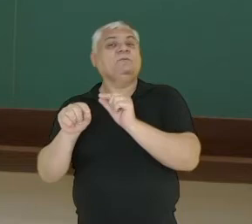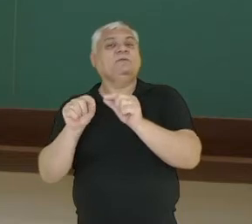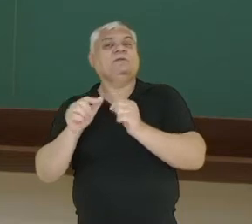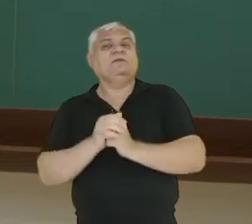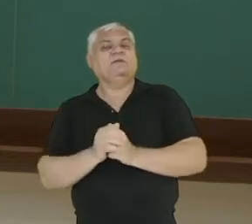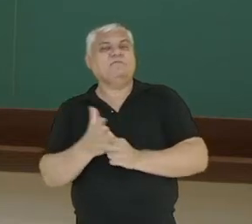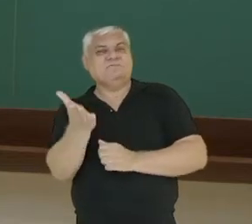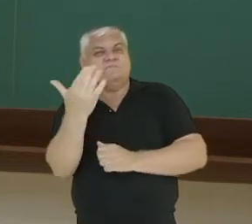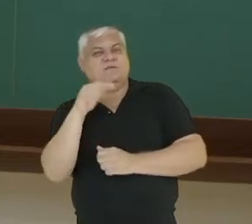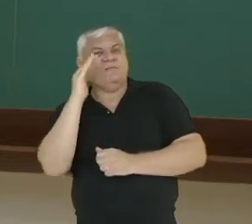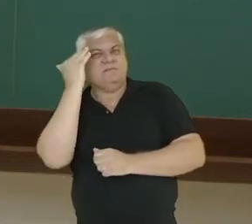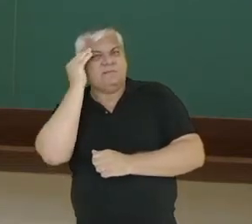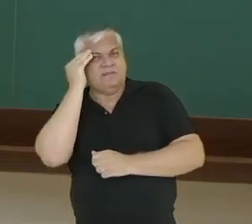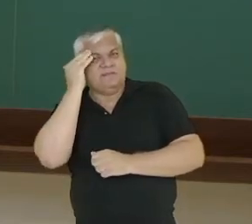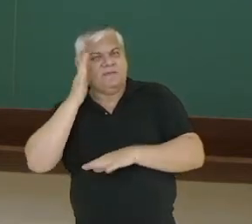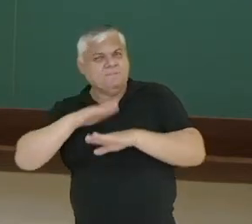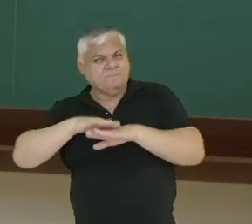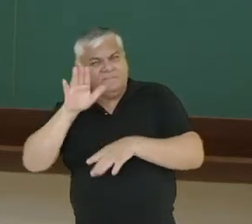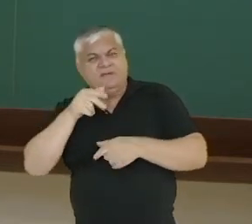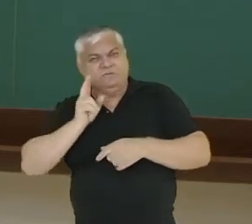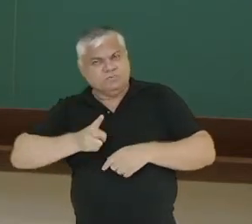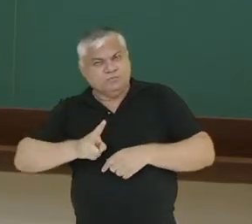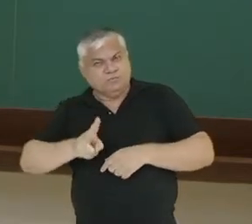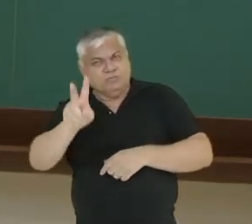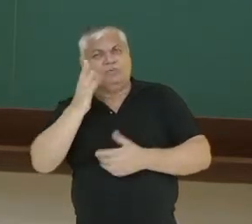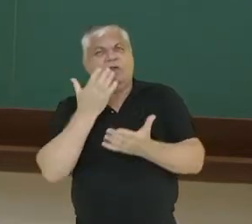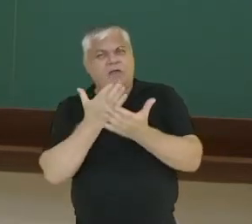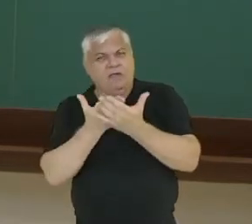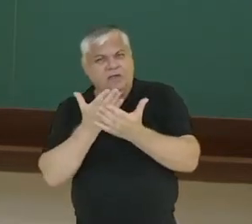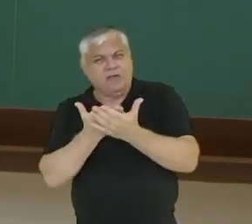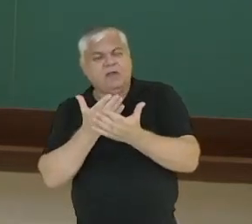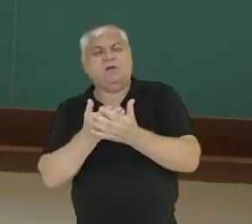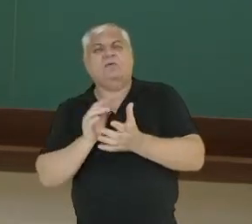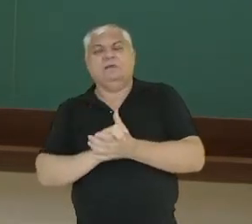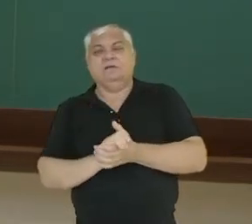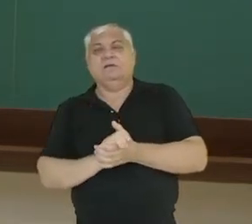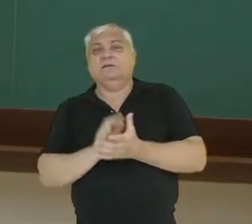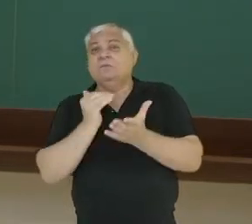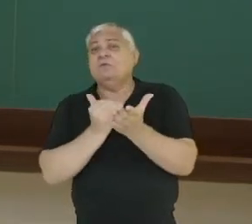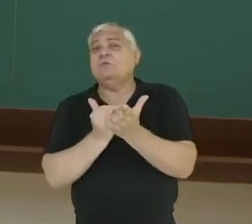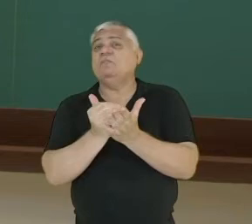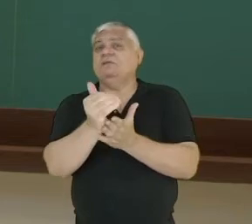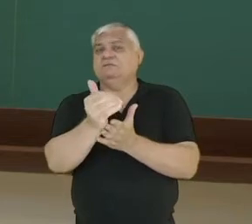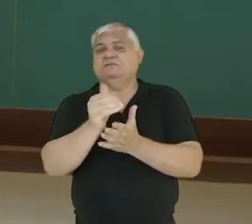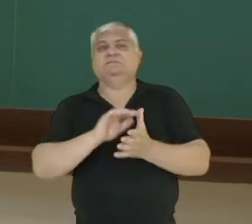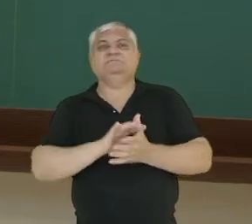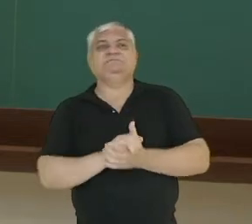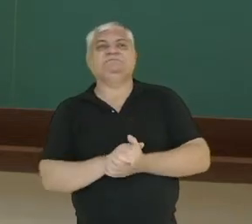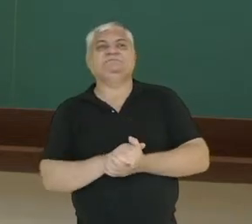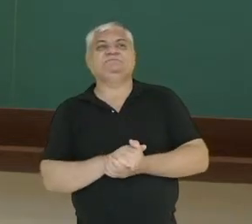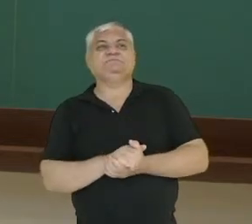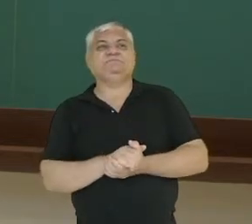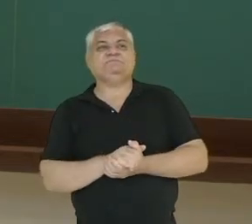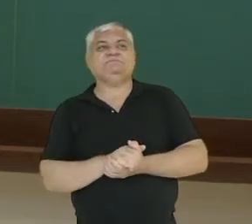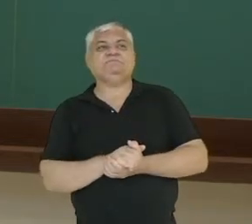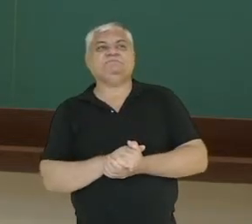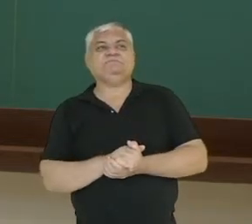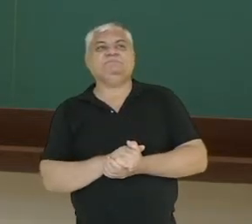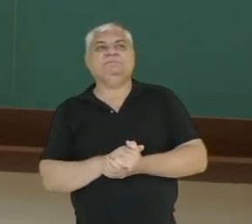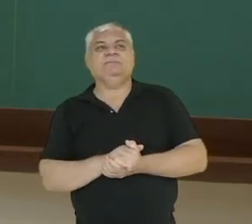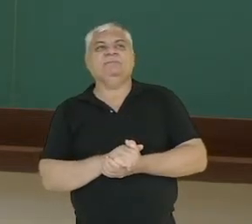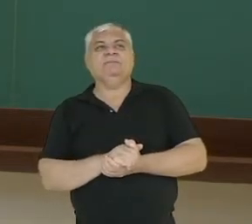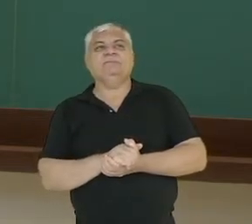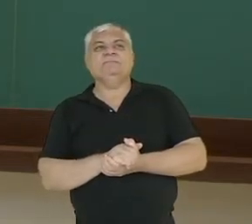trabalhar, vamos continuar caminhando, a nossa jornada ainda não terminou. Estamos apenas começando,